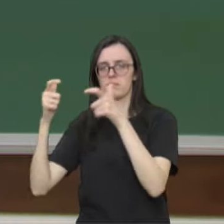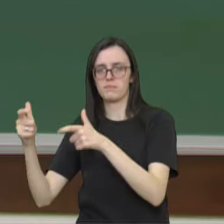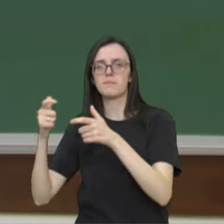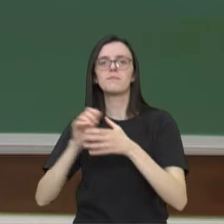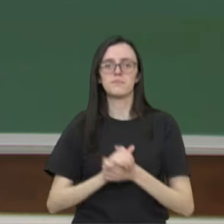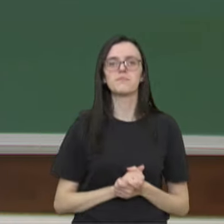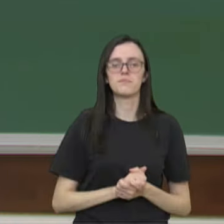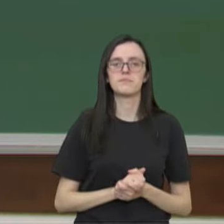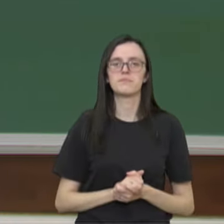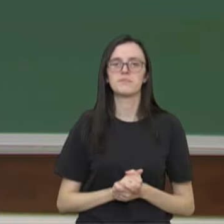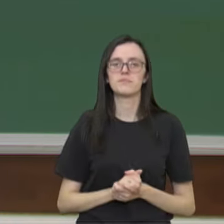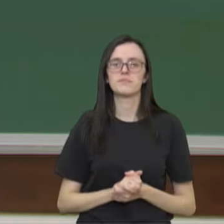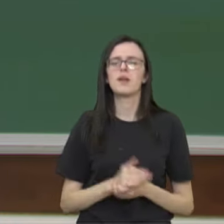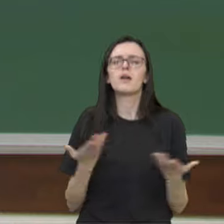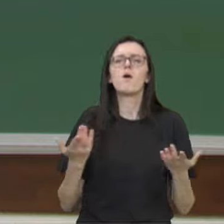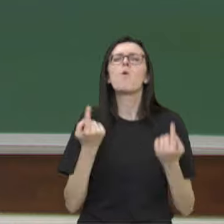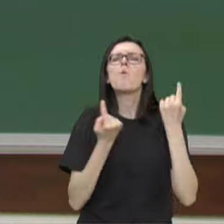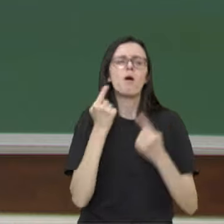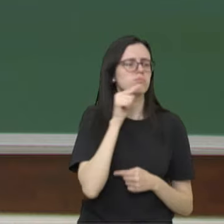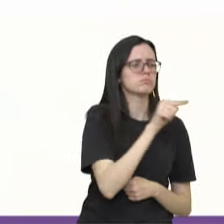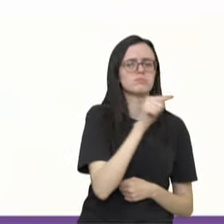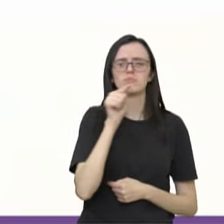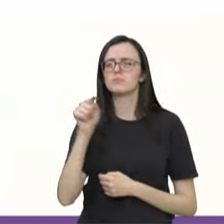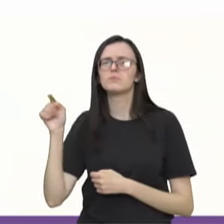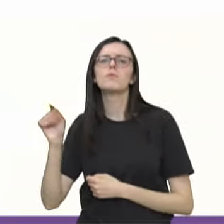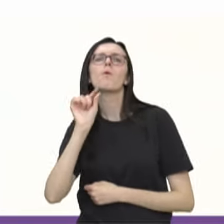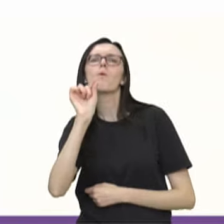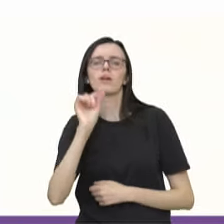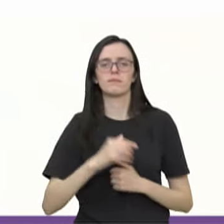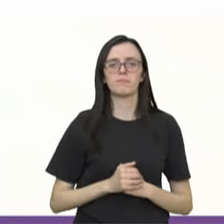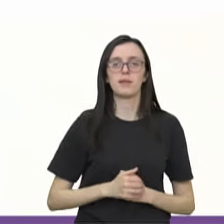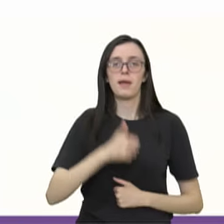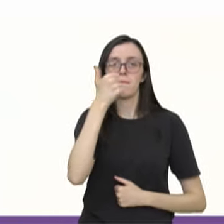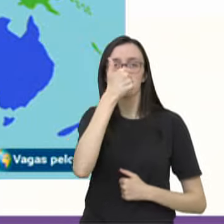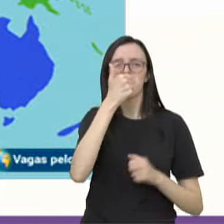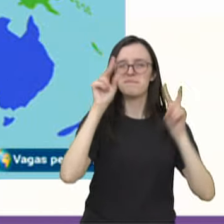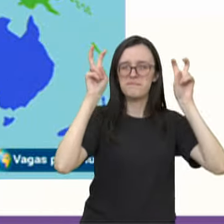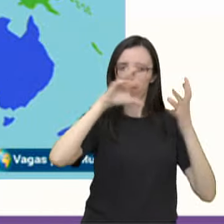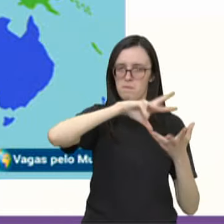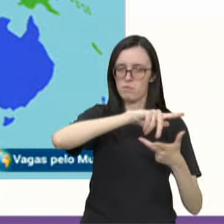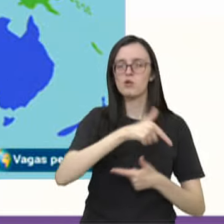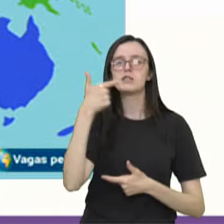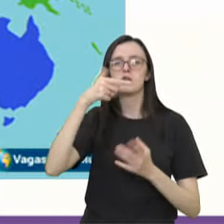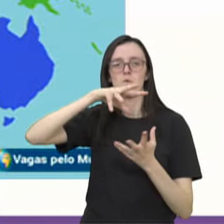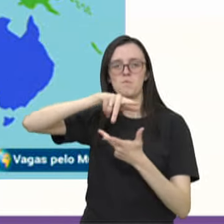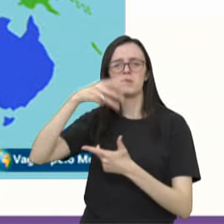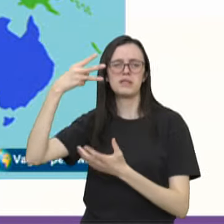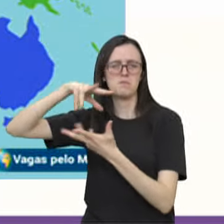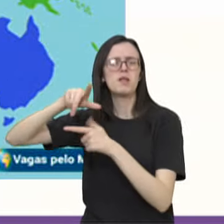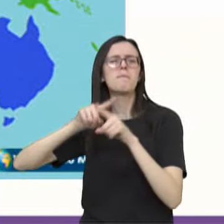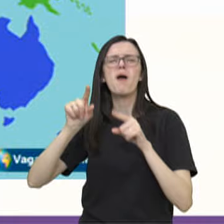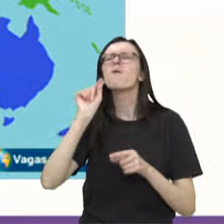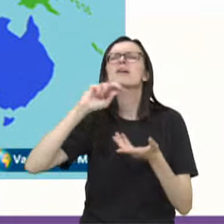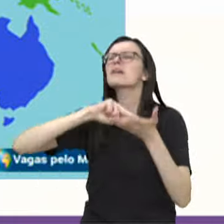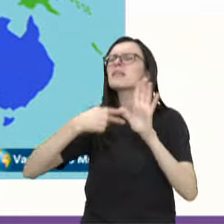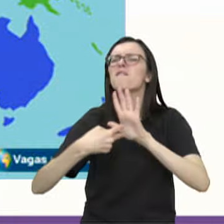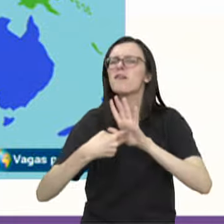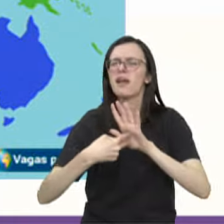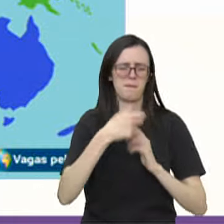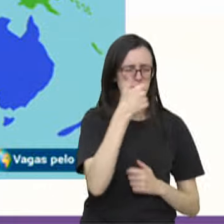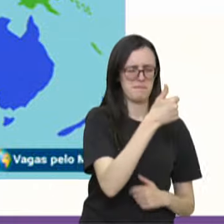teve três divisões. Quais essas três divisões? Primeiro mundo, segundo mundo e terceiro mundo, tá ok, pessoal? Aqui esse